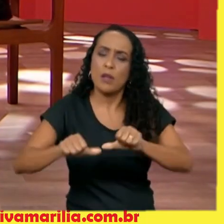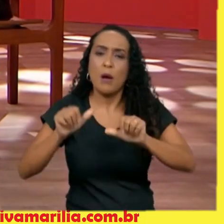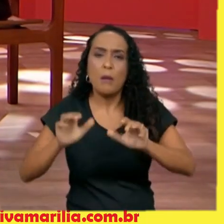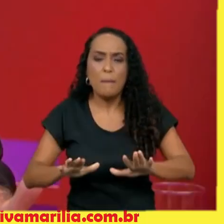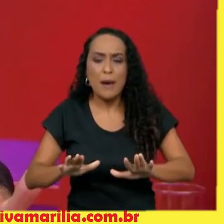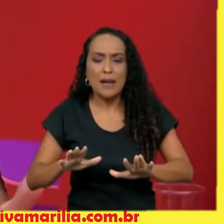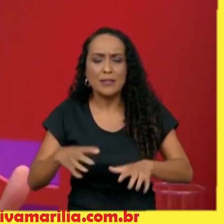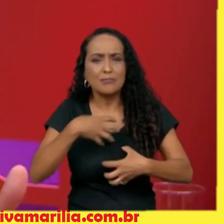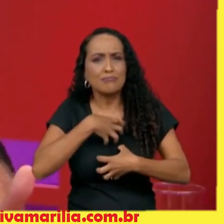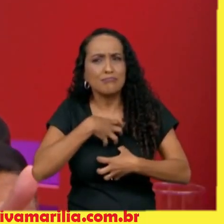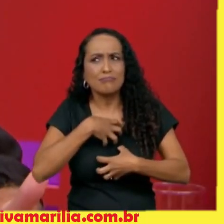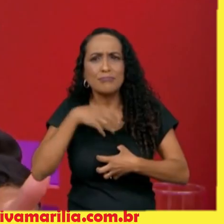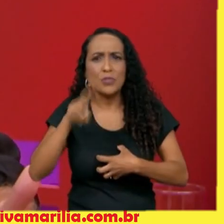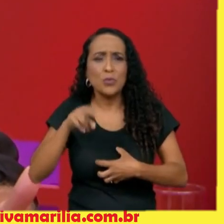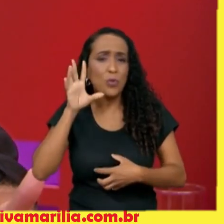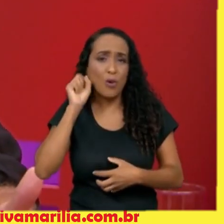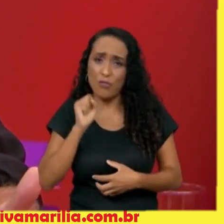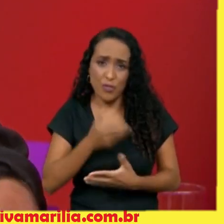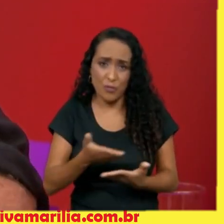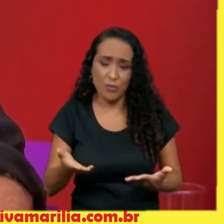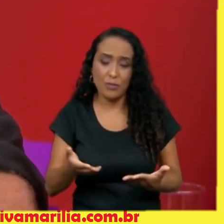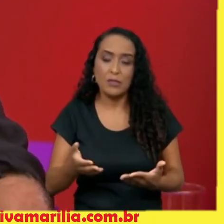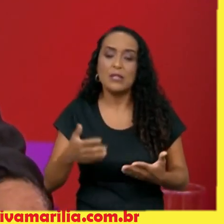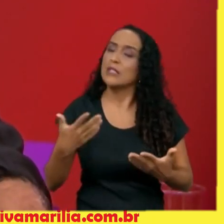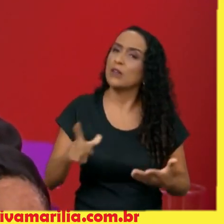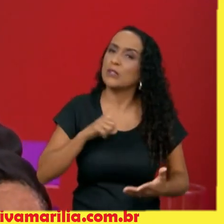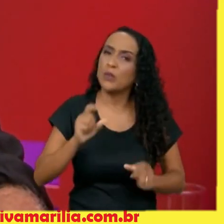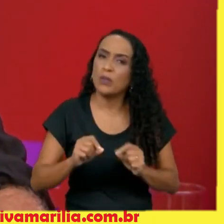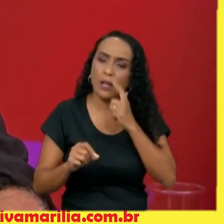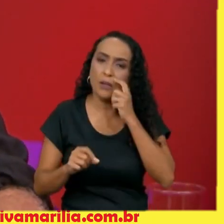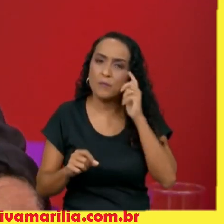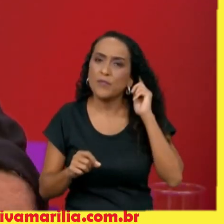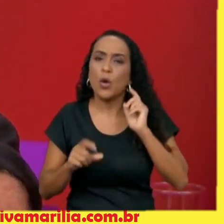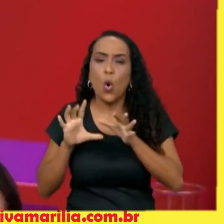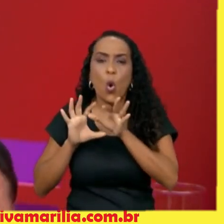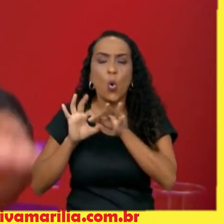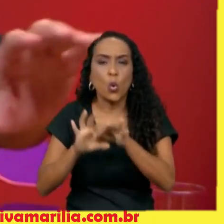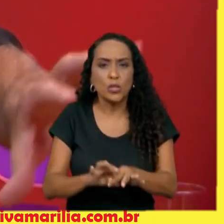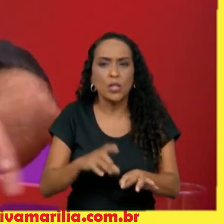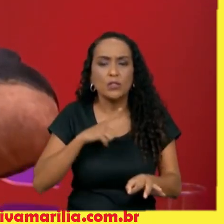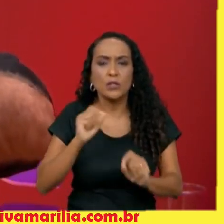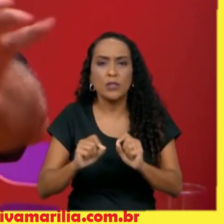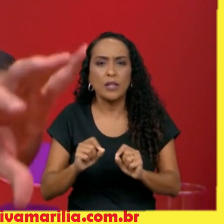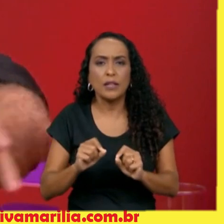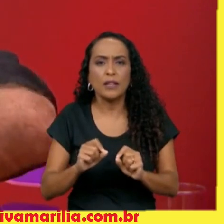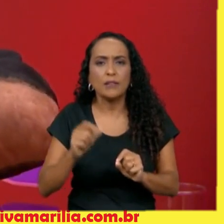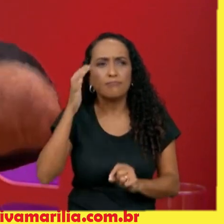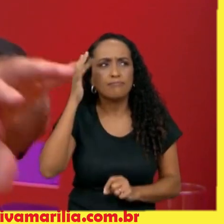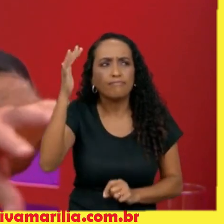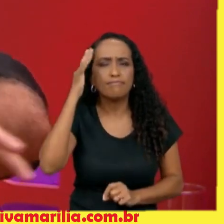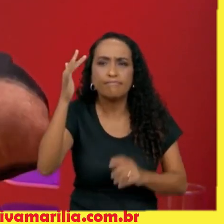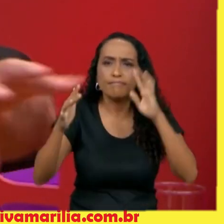pessoal jamais ouviu isso. Né? Então, você tem aí um contexto onde você tem fantasias que